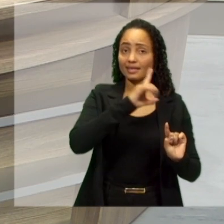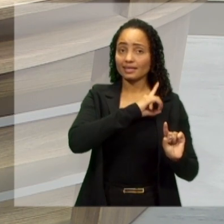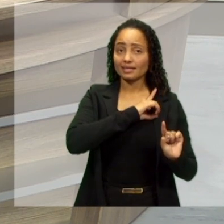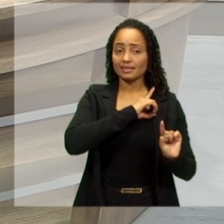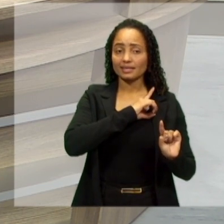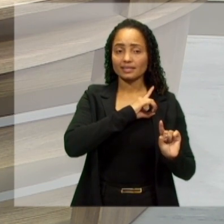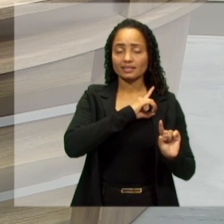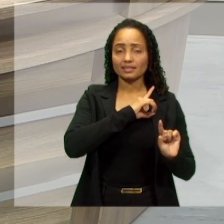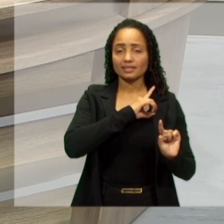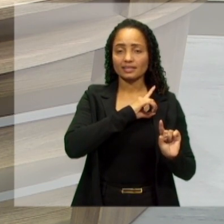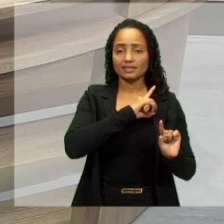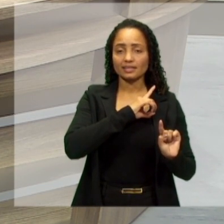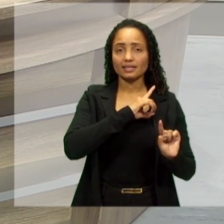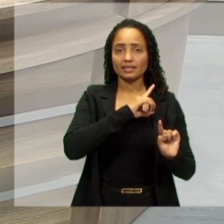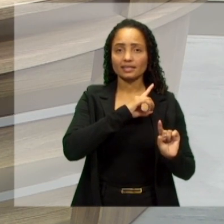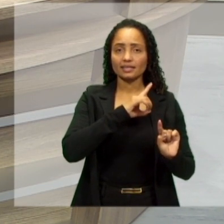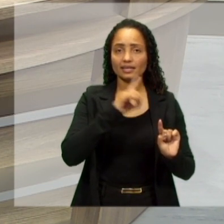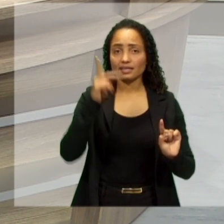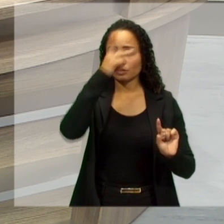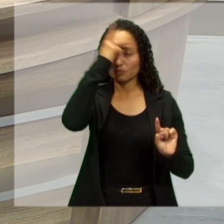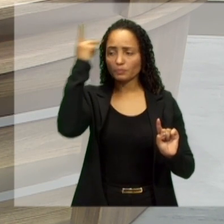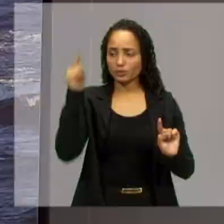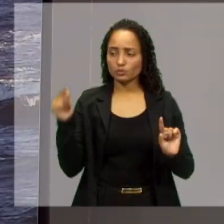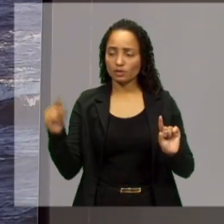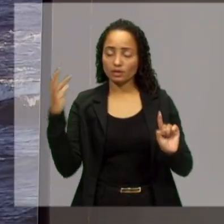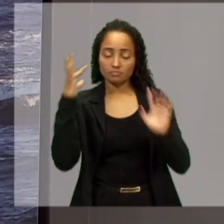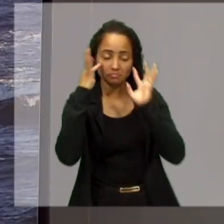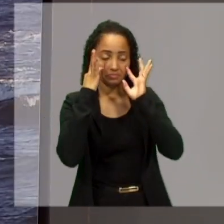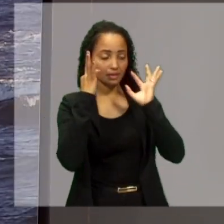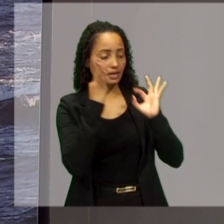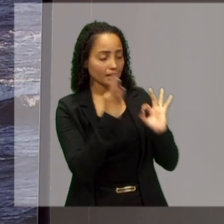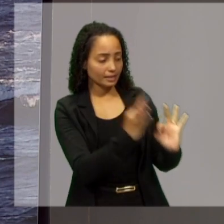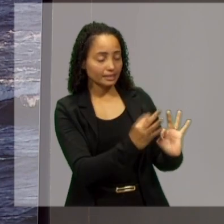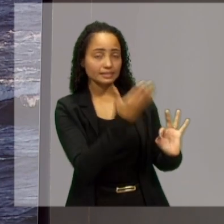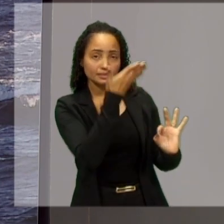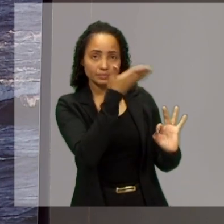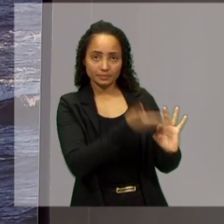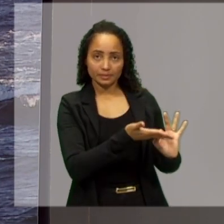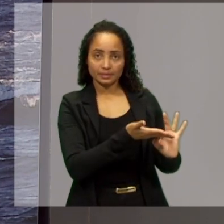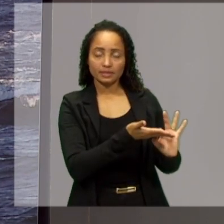defendidos, não, como é que fala? Assistidos. Assistidos. O assistido que estava